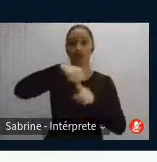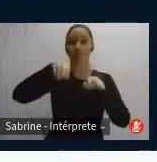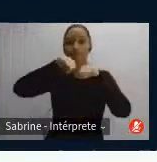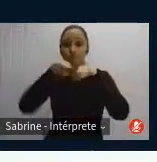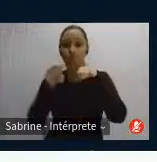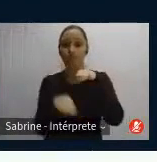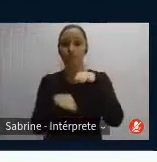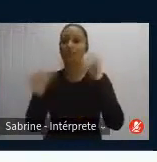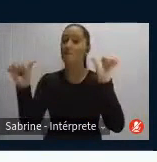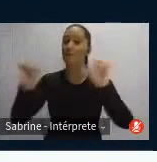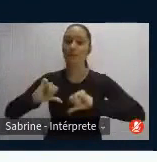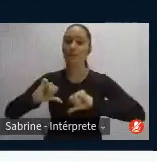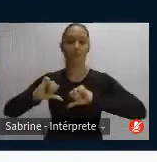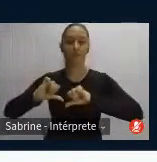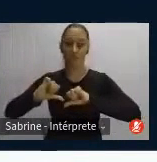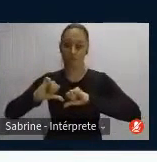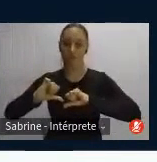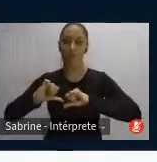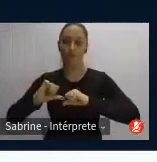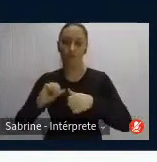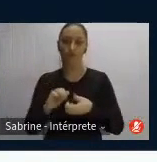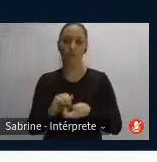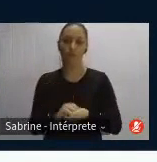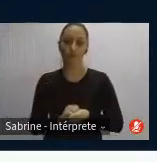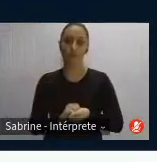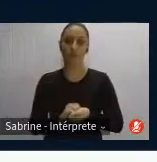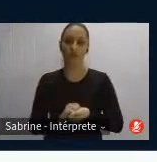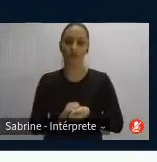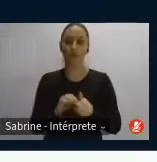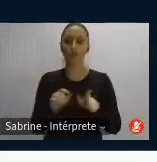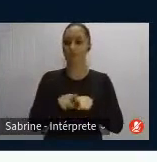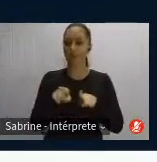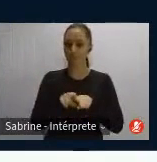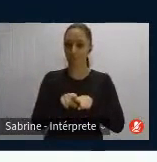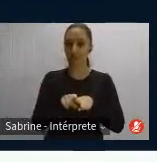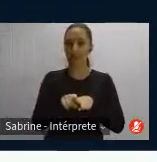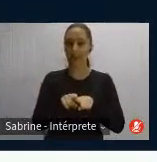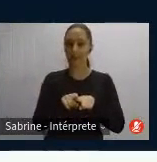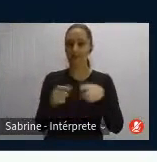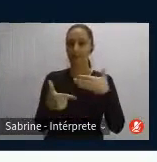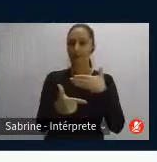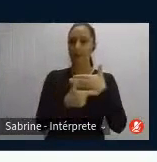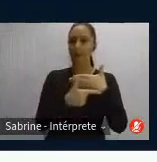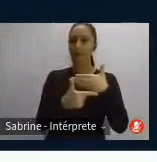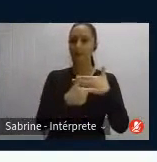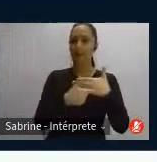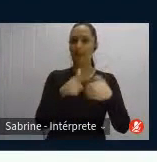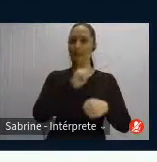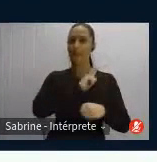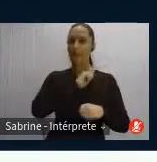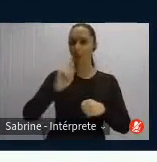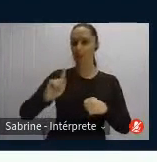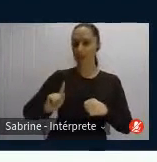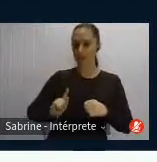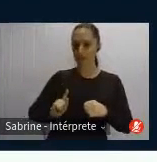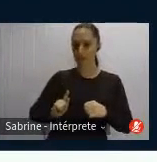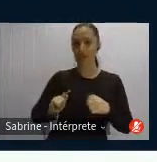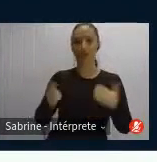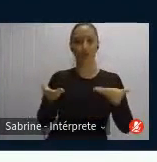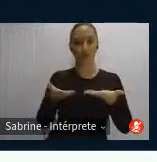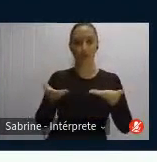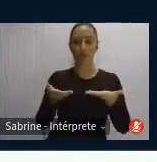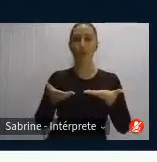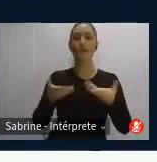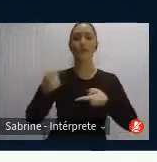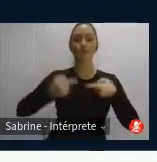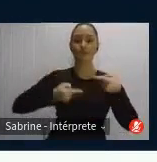né, e que o papel do Estado voltou a ser debatido. Então, o que seria do Brasil sem um